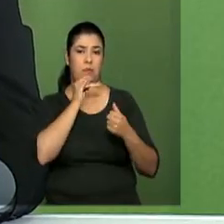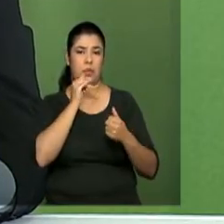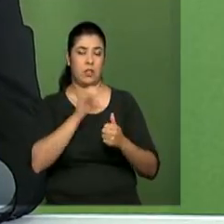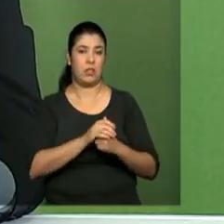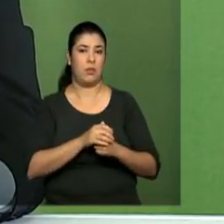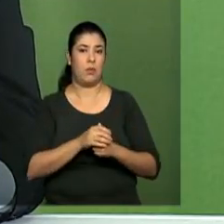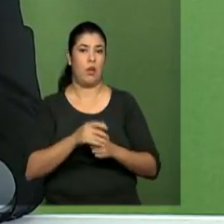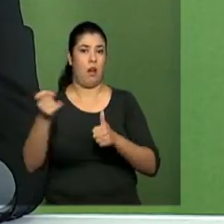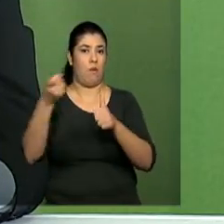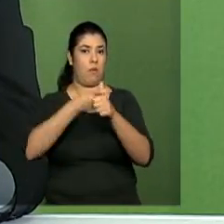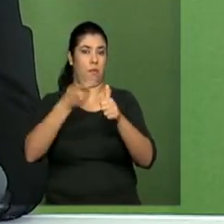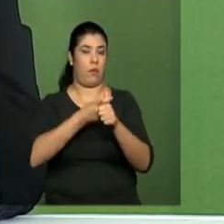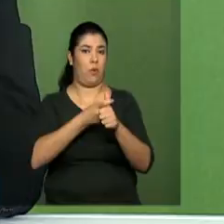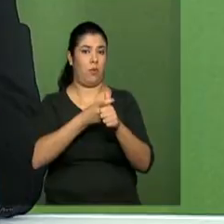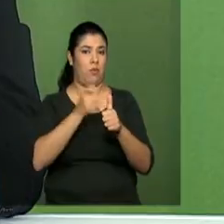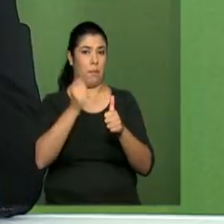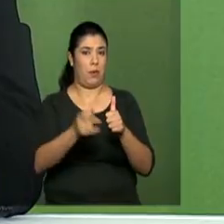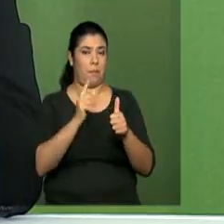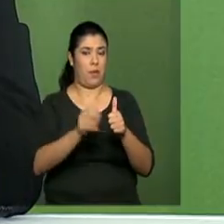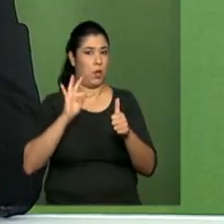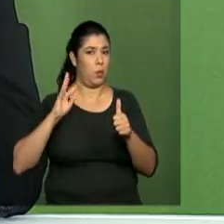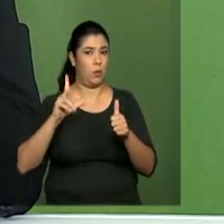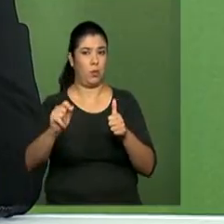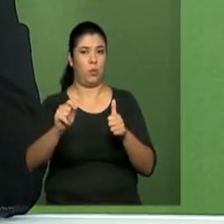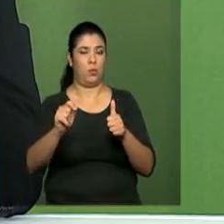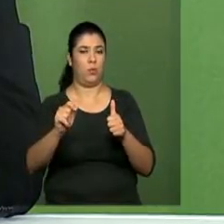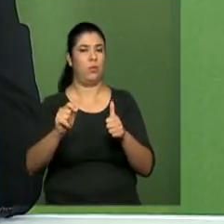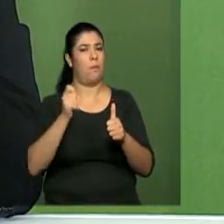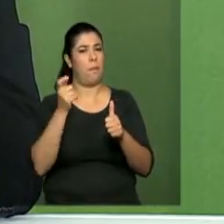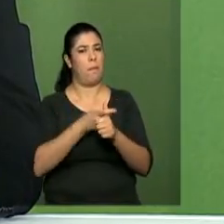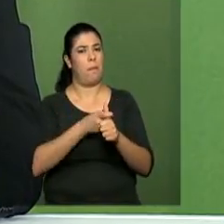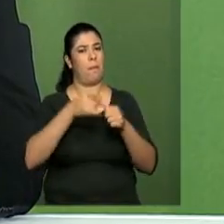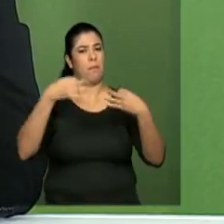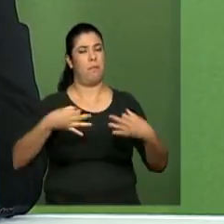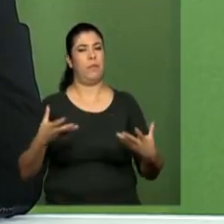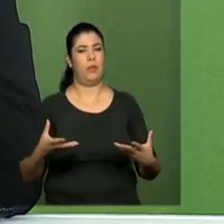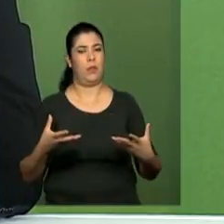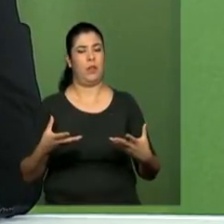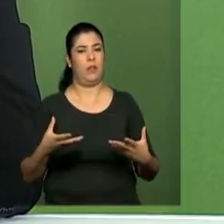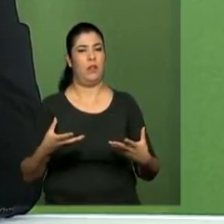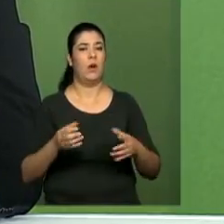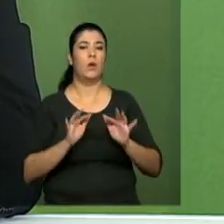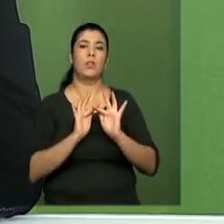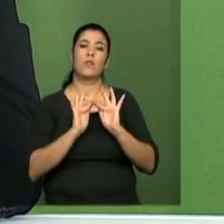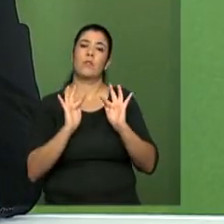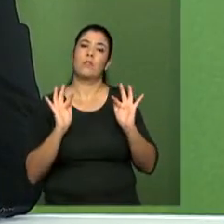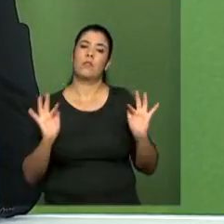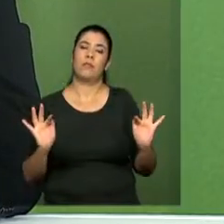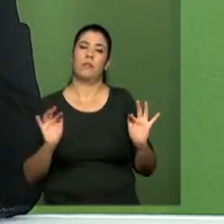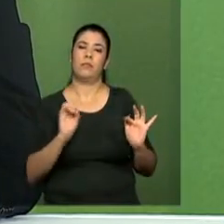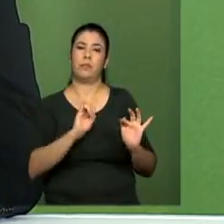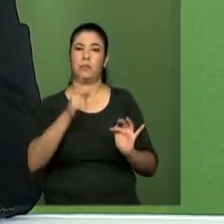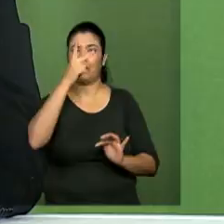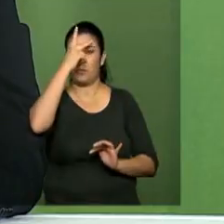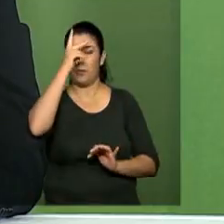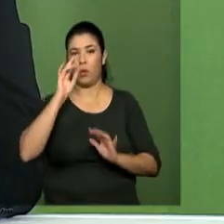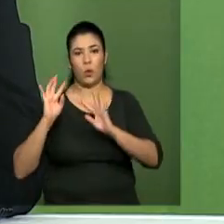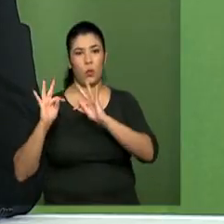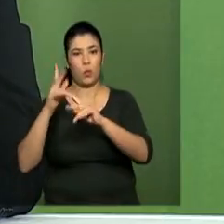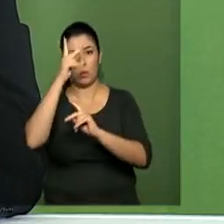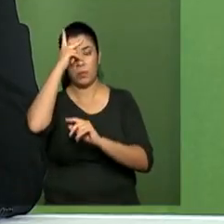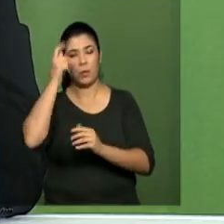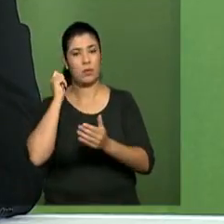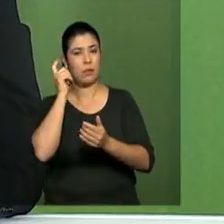aumento de arrecadação portanto a simplificação ela acaba beneficiando a própria